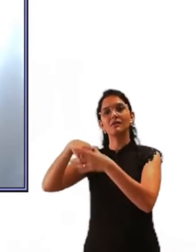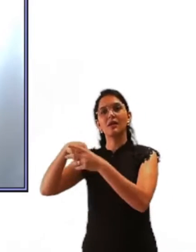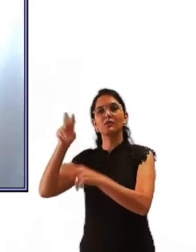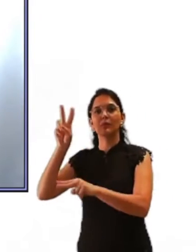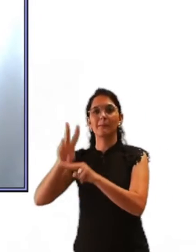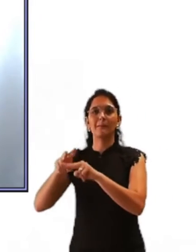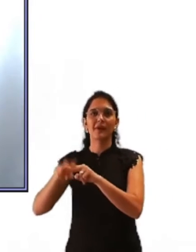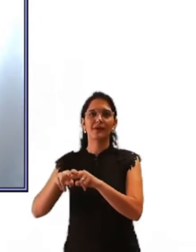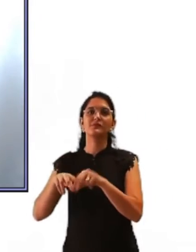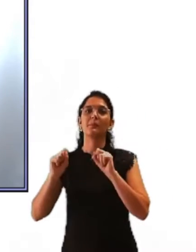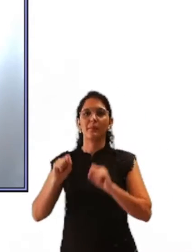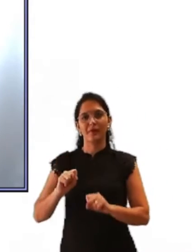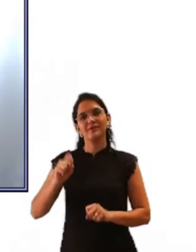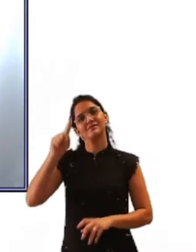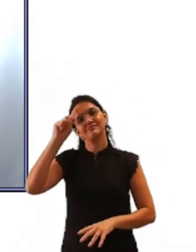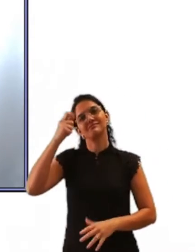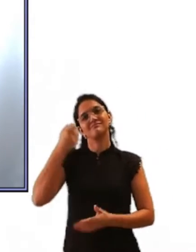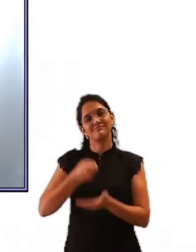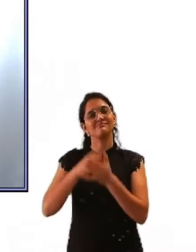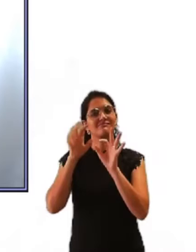sua condenação.